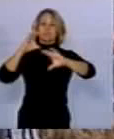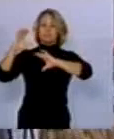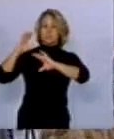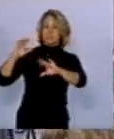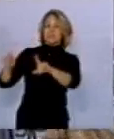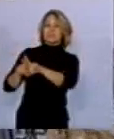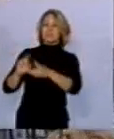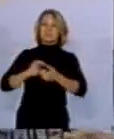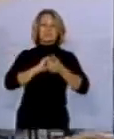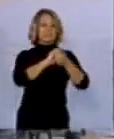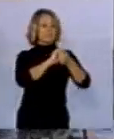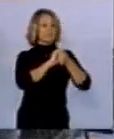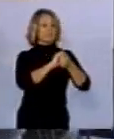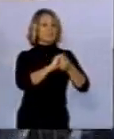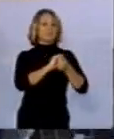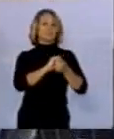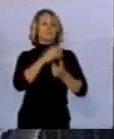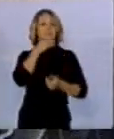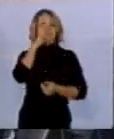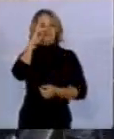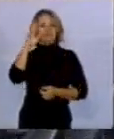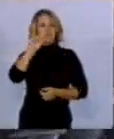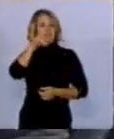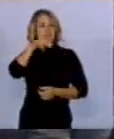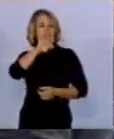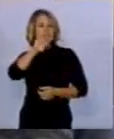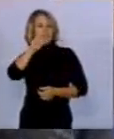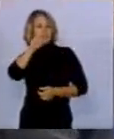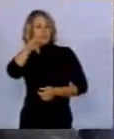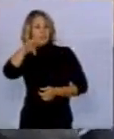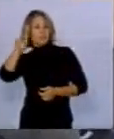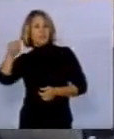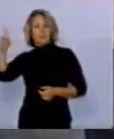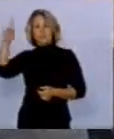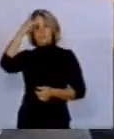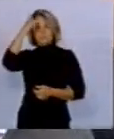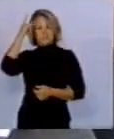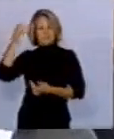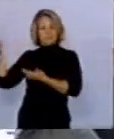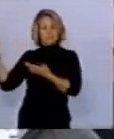o subprocurador-geral da República, doutor Antônio Fonseca, e demais autoridades aqui presentes.